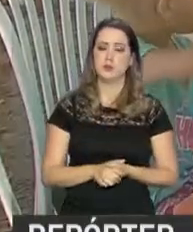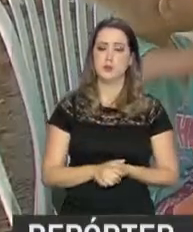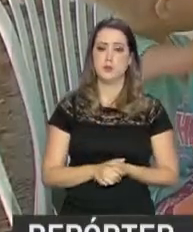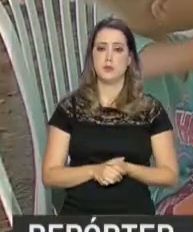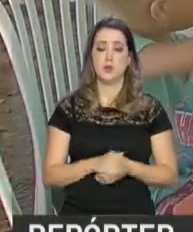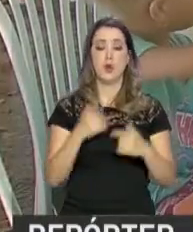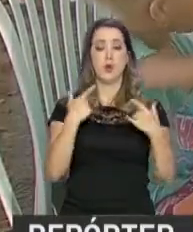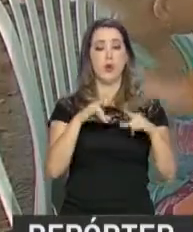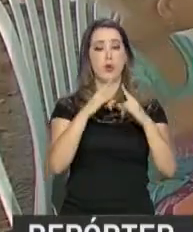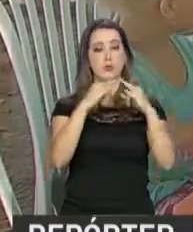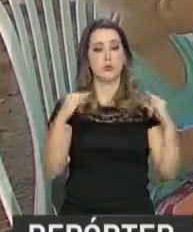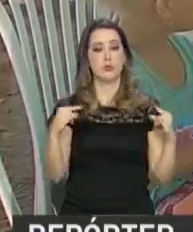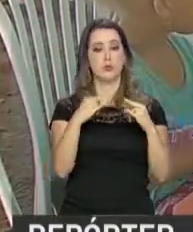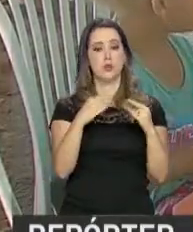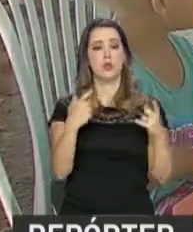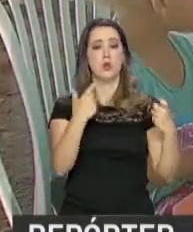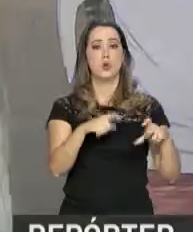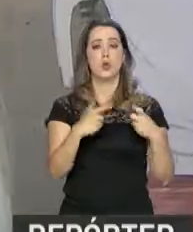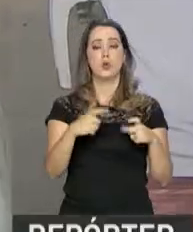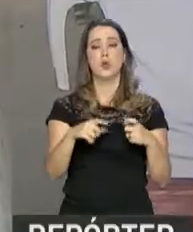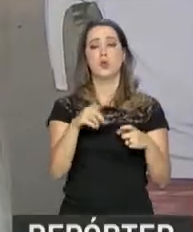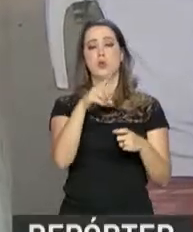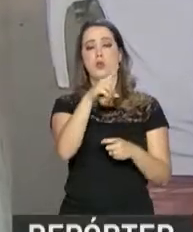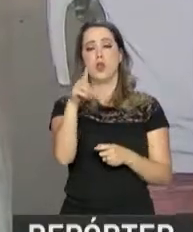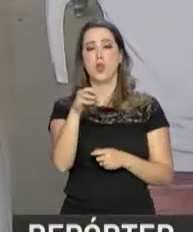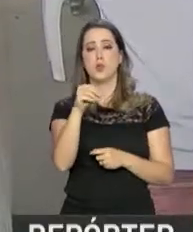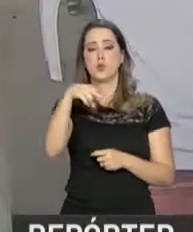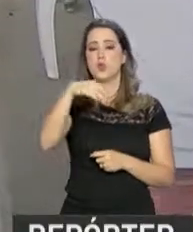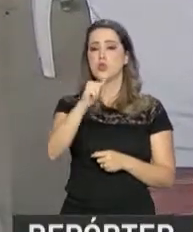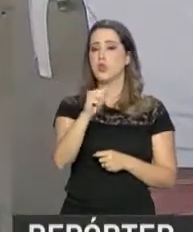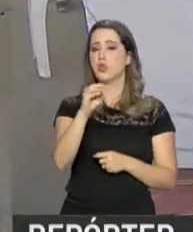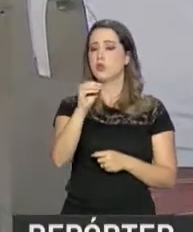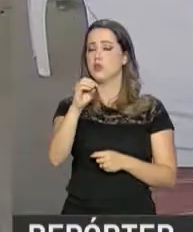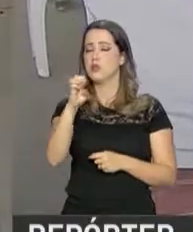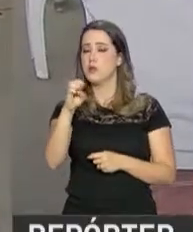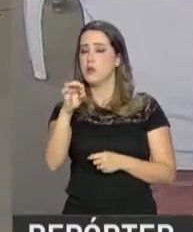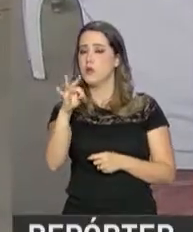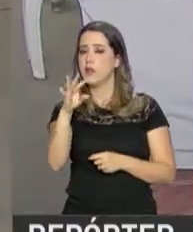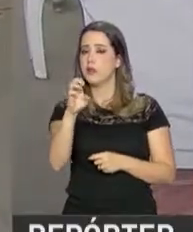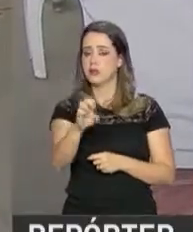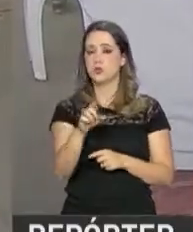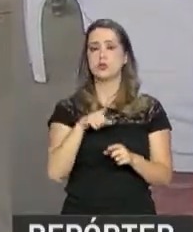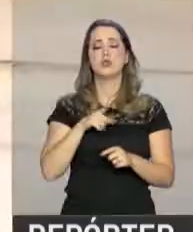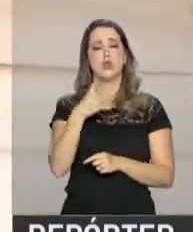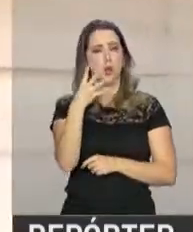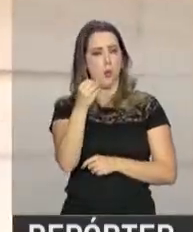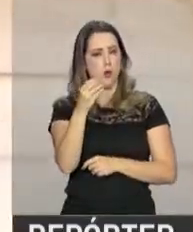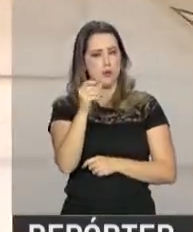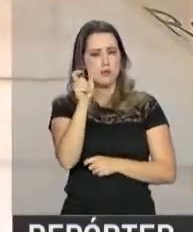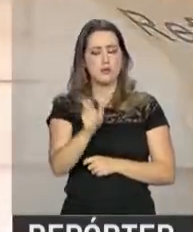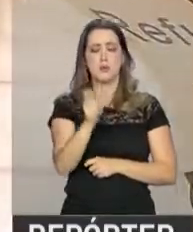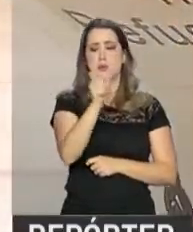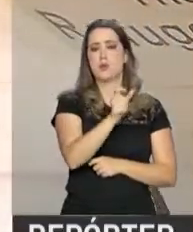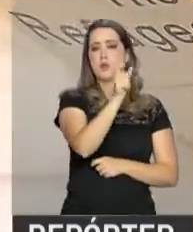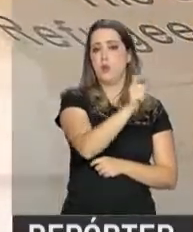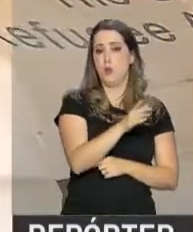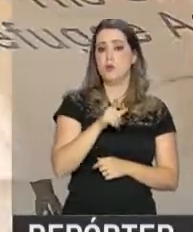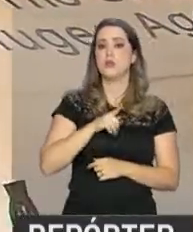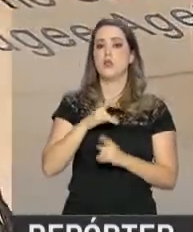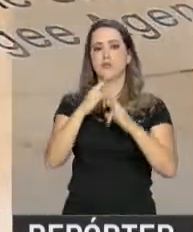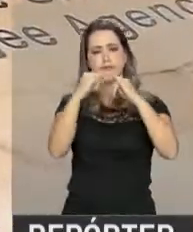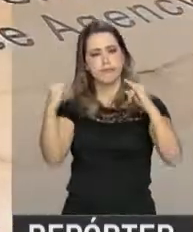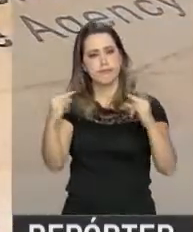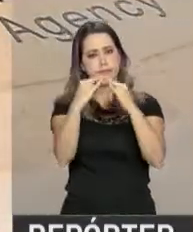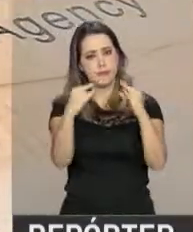Canaã fica na zona oeste da cidade e tem capacidade para cerca de 400 pessoas. São 65